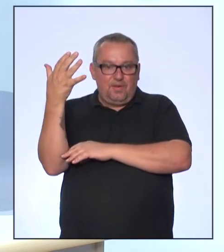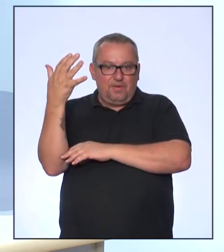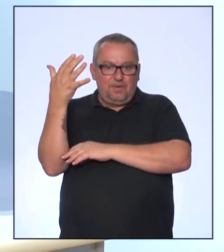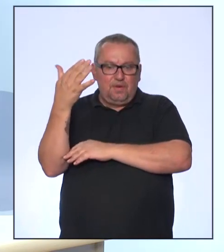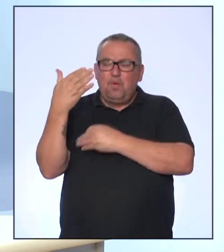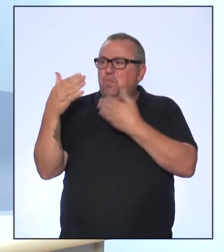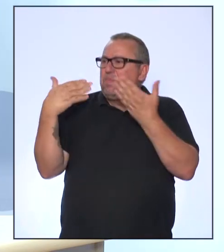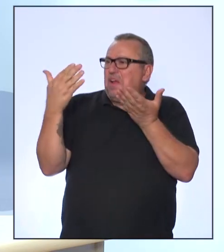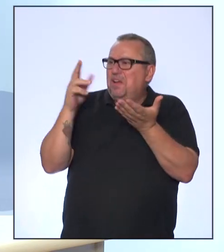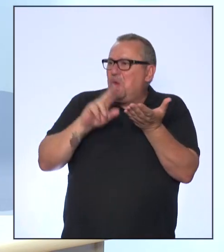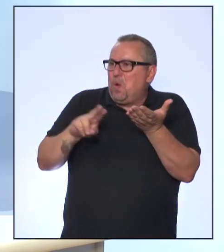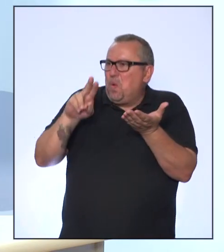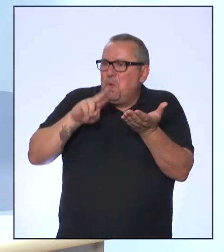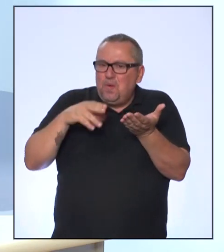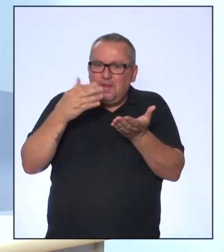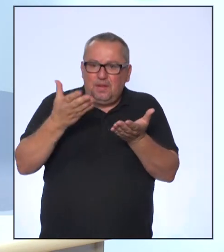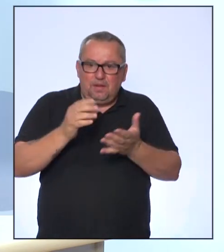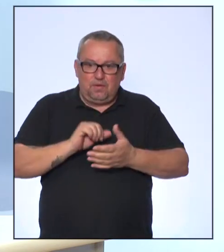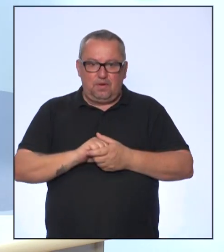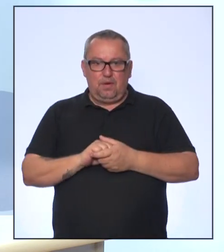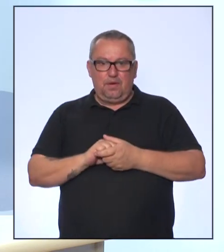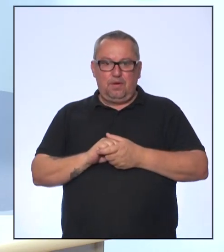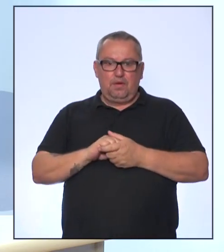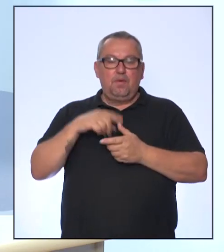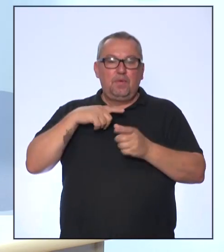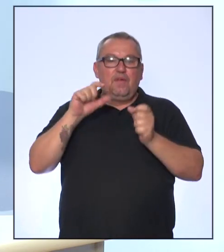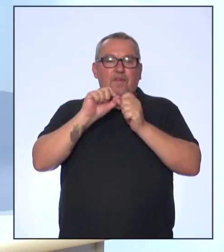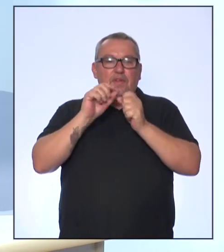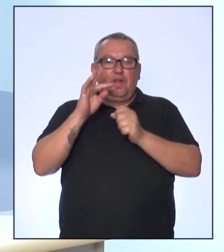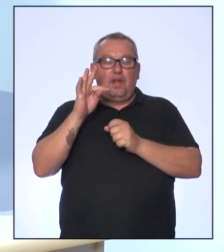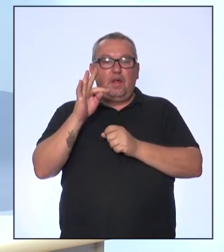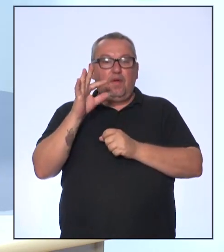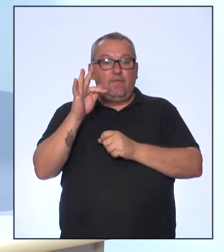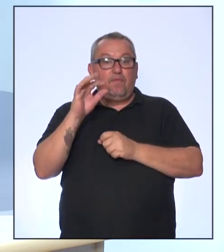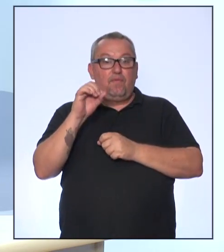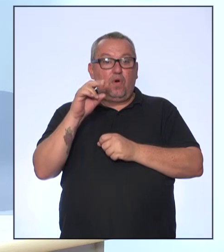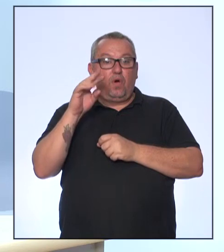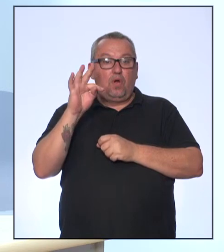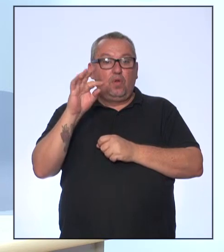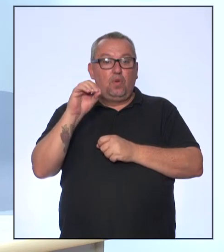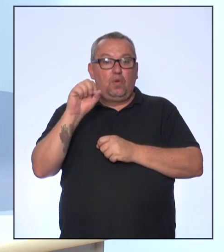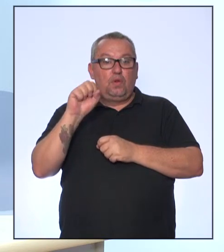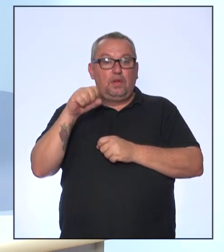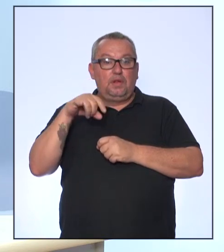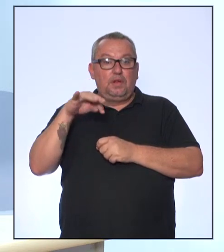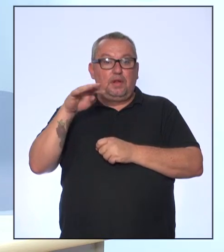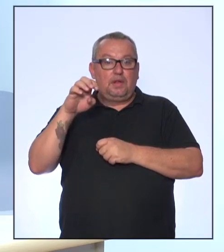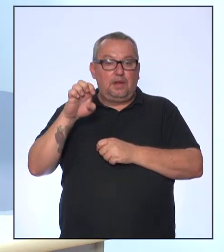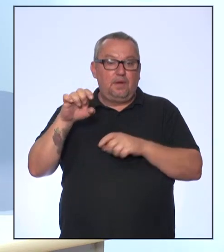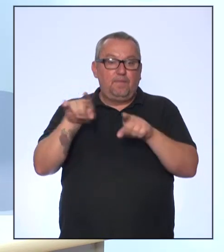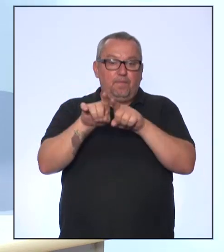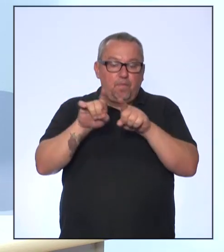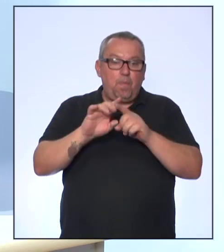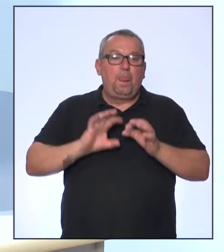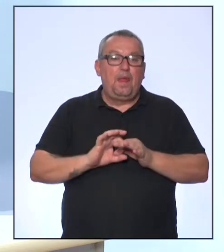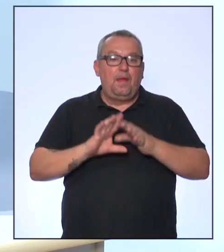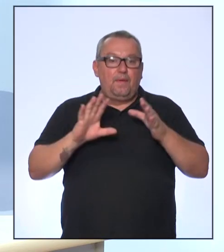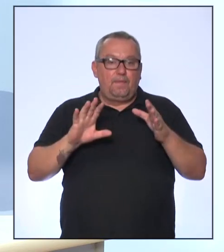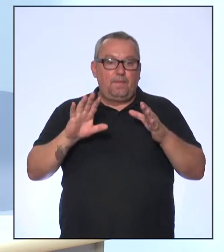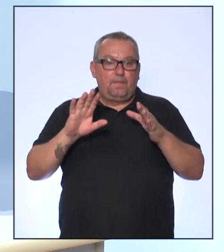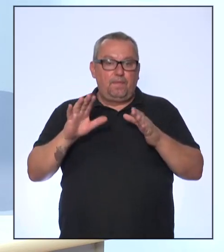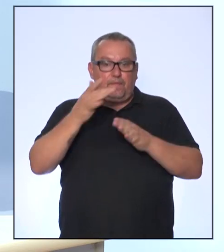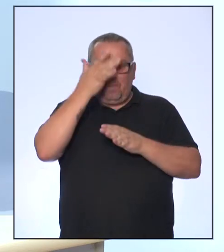serve o cloroplasto nessa célula vegetal? Fazer a fotossíntese, né? Fabrica a clorofila e permite